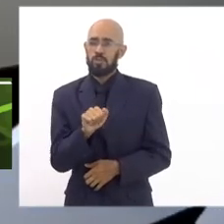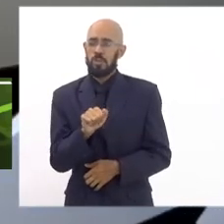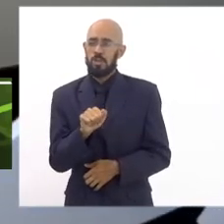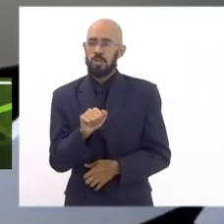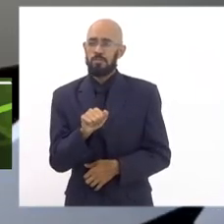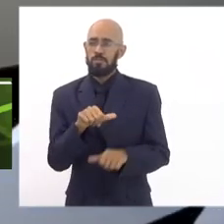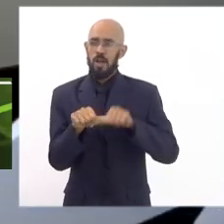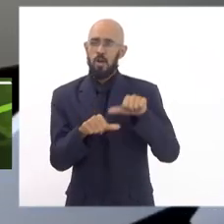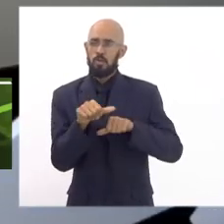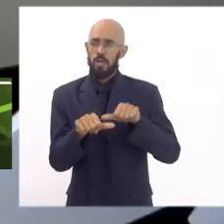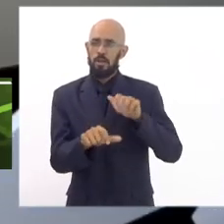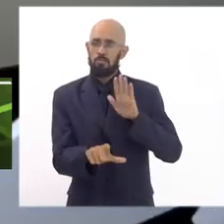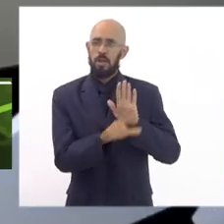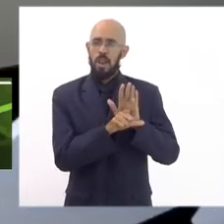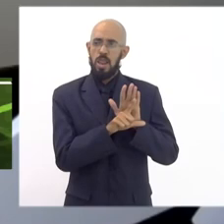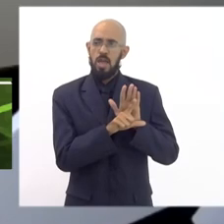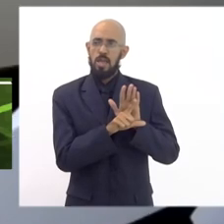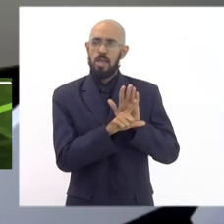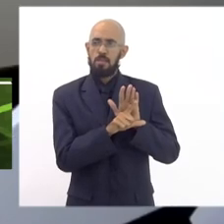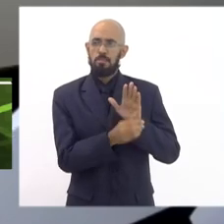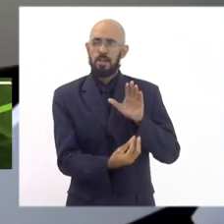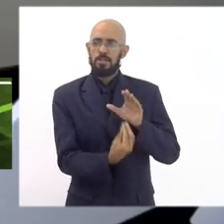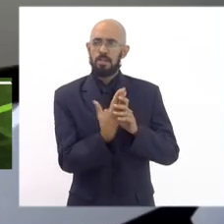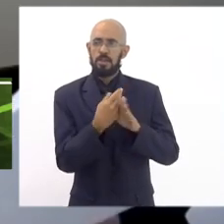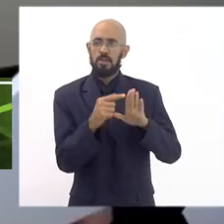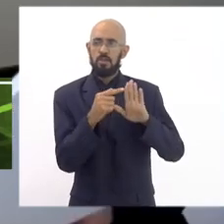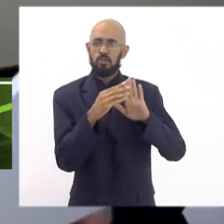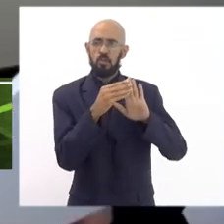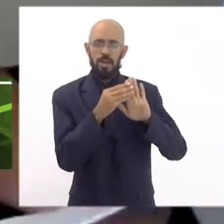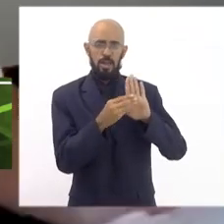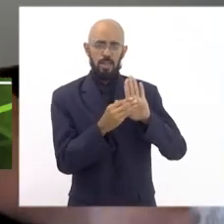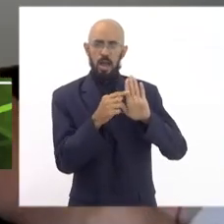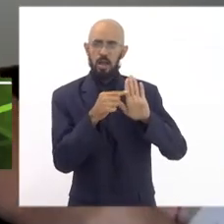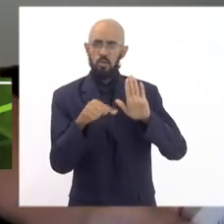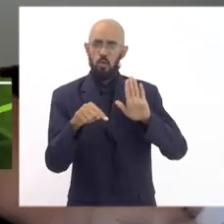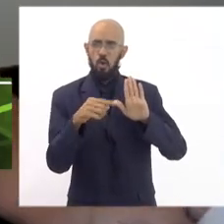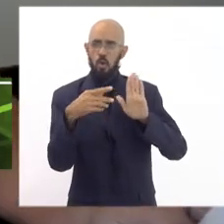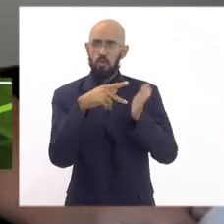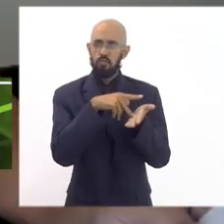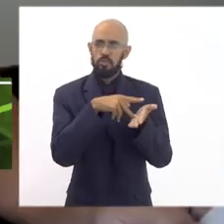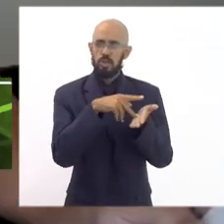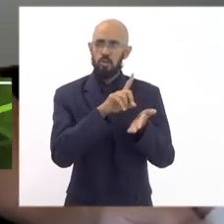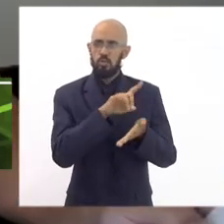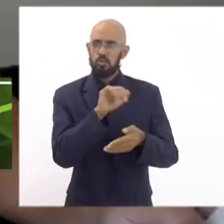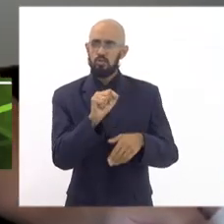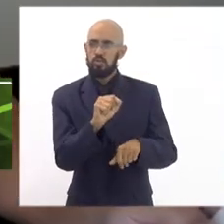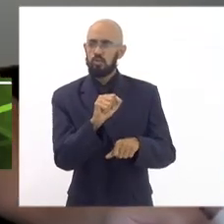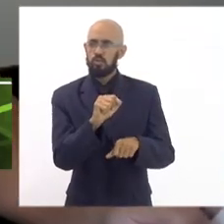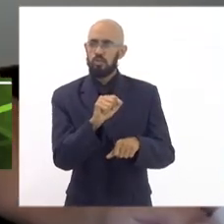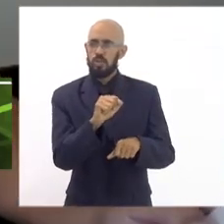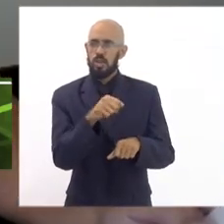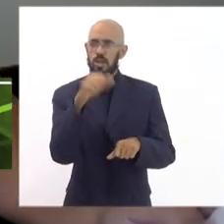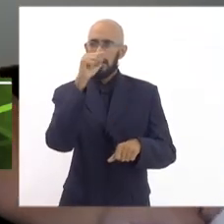ele altera uma lei para instituir no calendário oficial do Estado o dia, percebam, o nacional. Dia